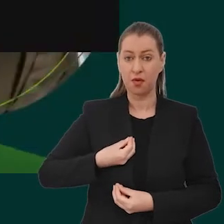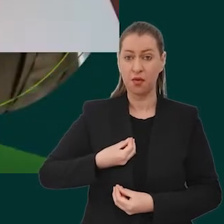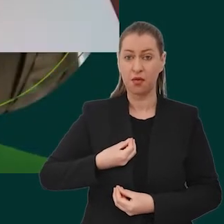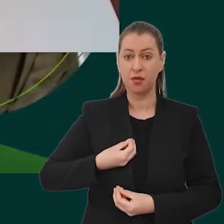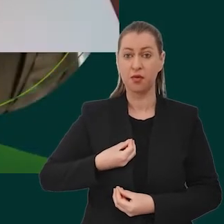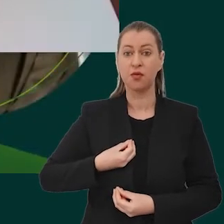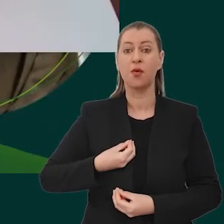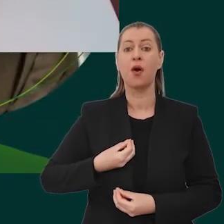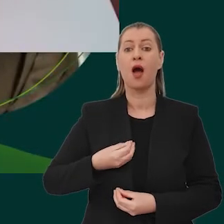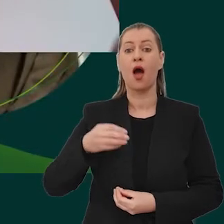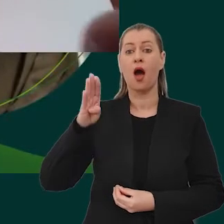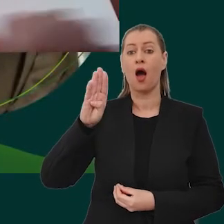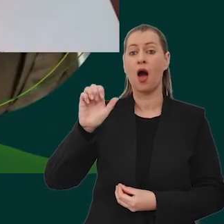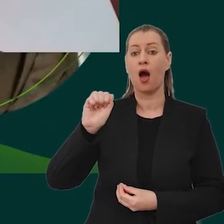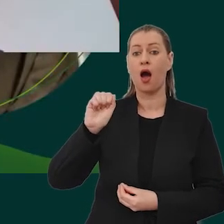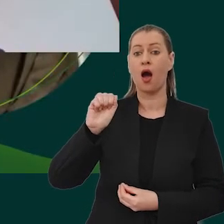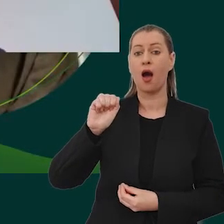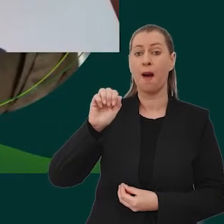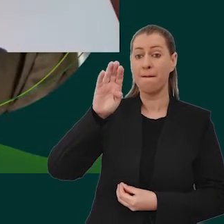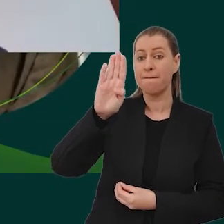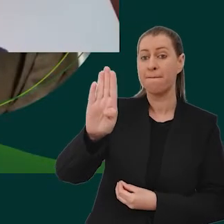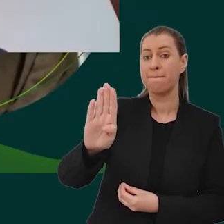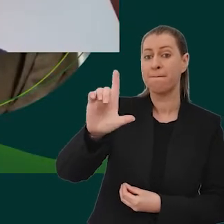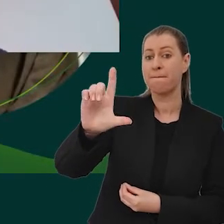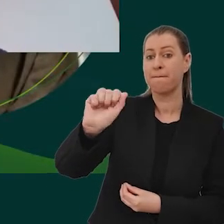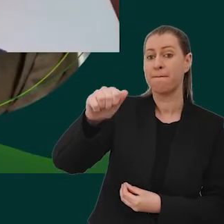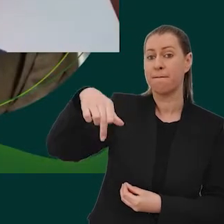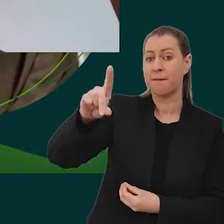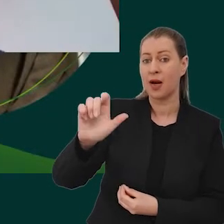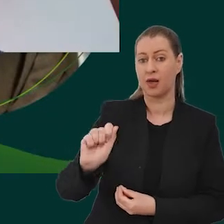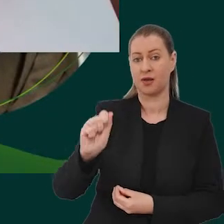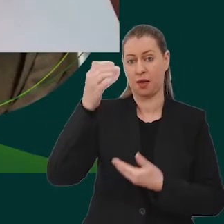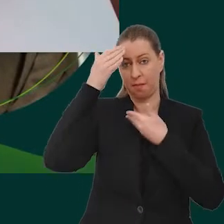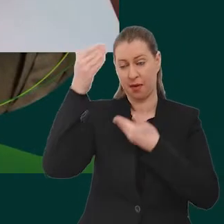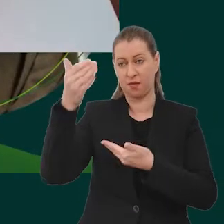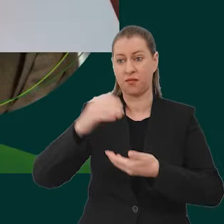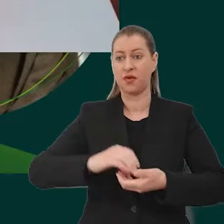a Blanda. Bem-vinda, Blanda, você está no ar.